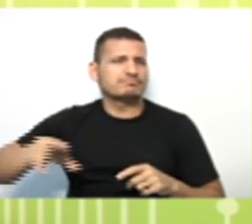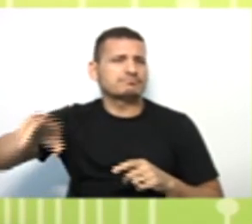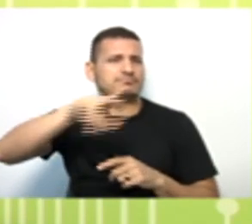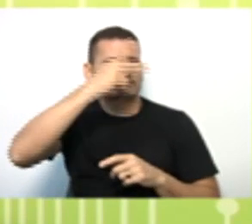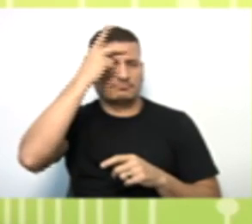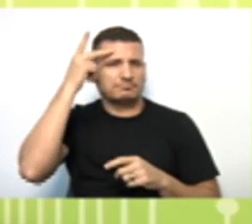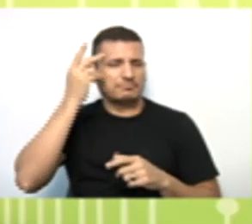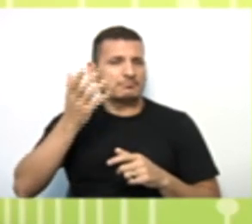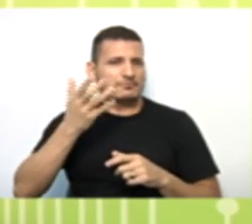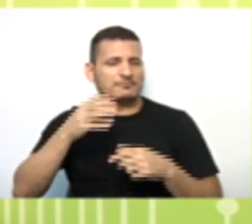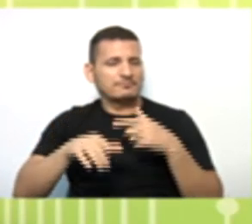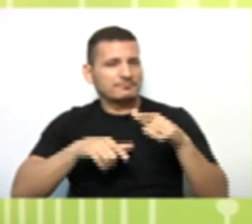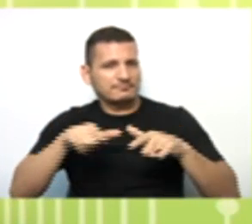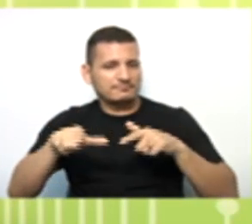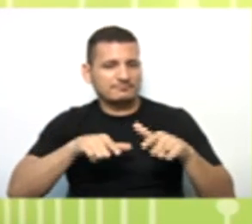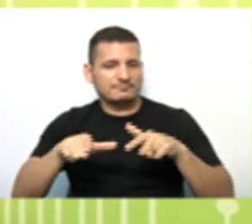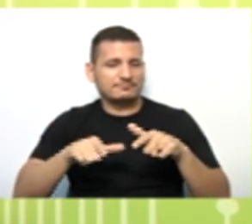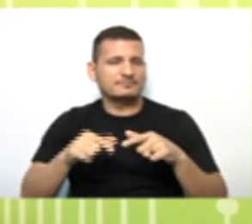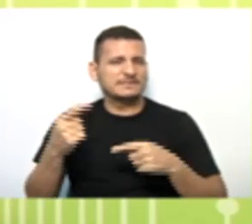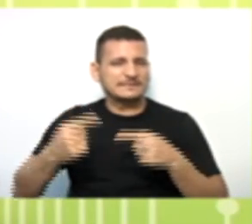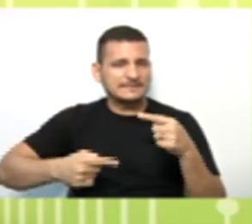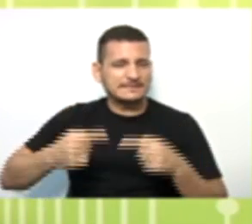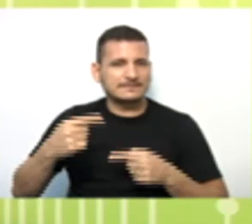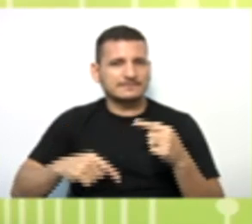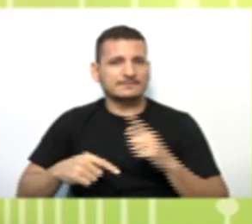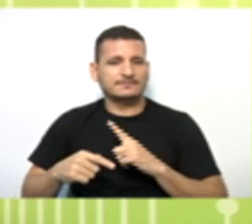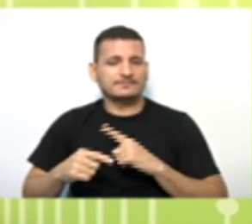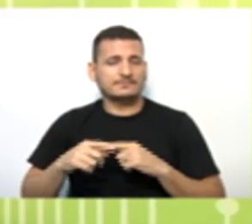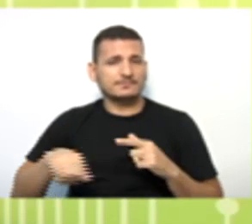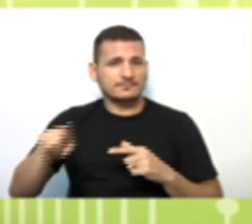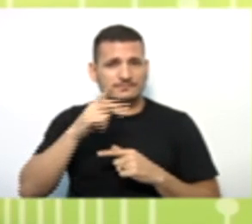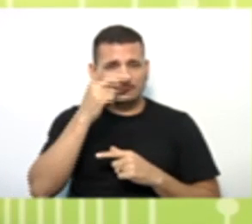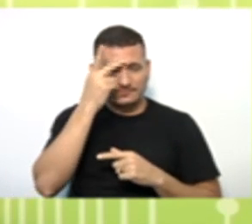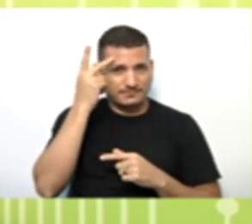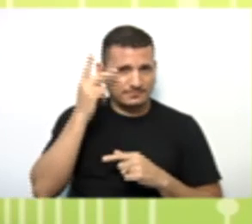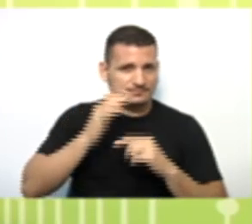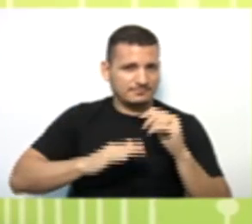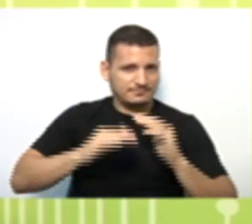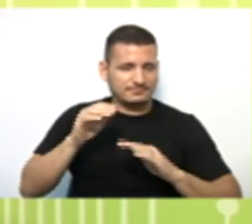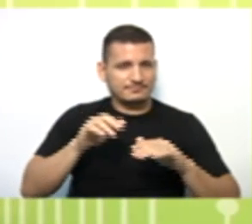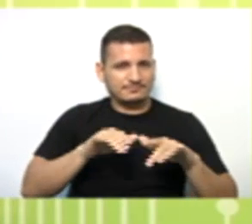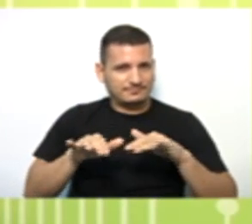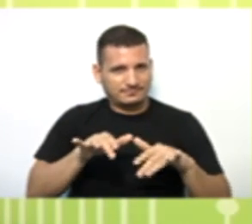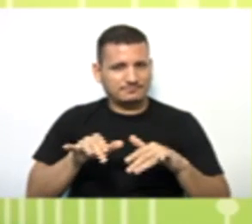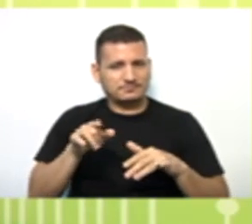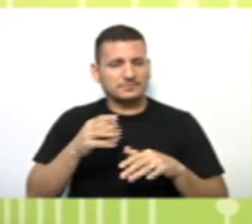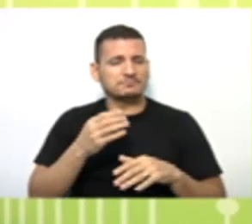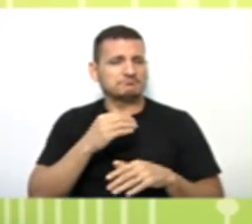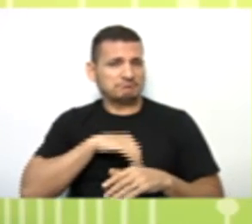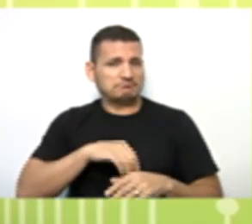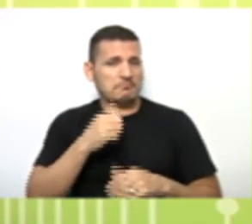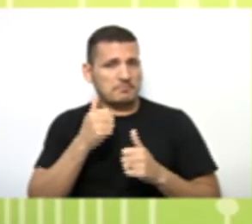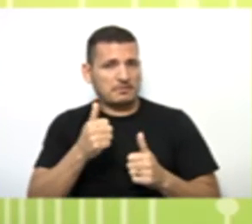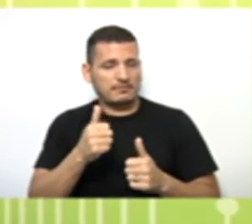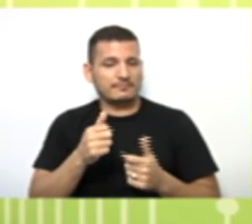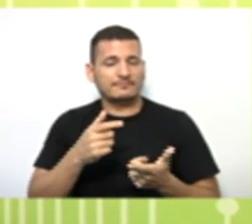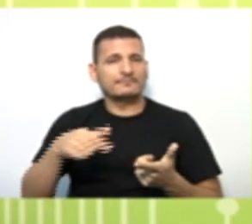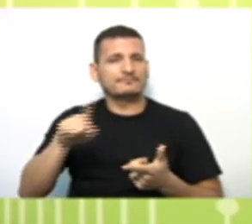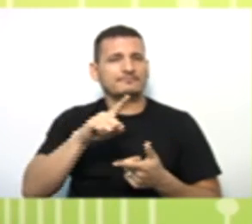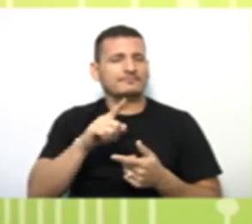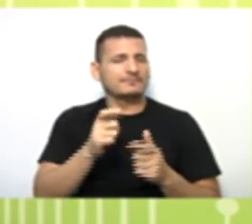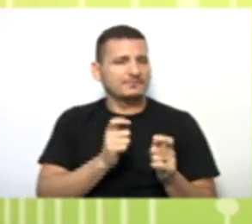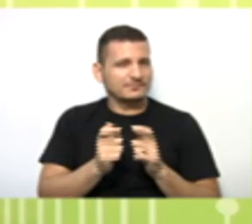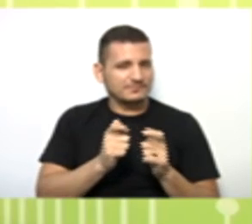tá querendo entrar nesse mercado e tá muito concorrido. E os programadores estão ganhando muito bem. E eu sei que vocês aí apenas não só jogam,